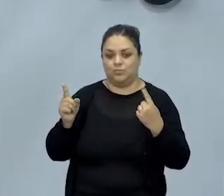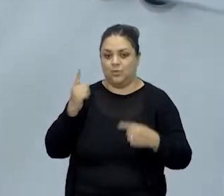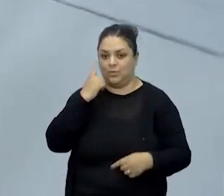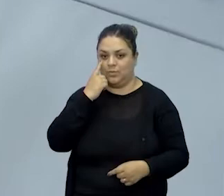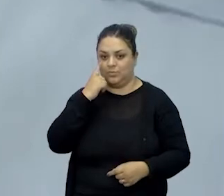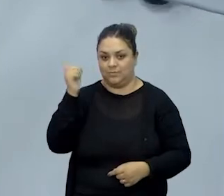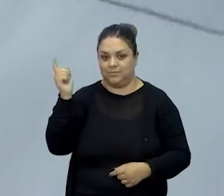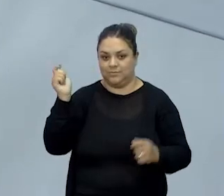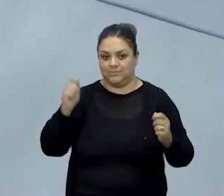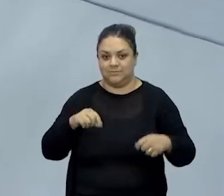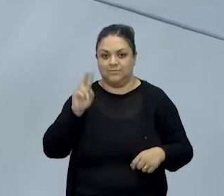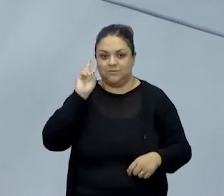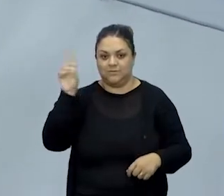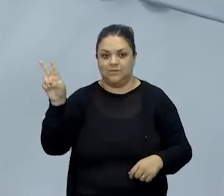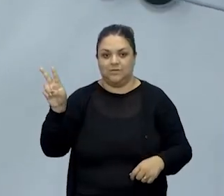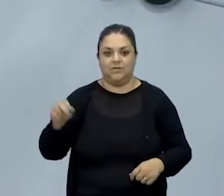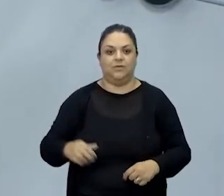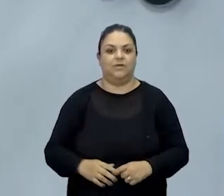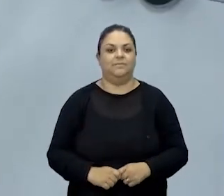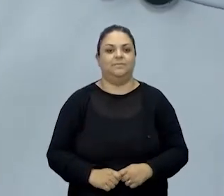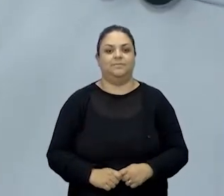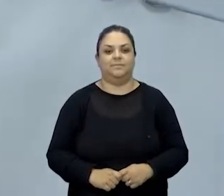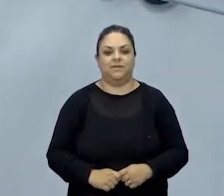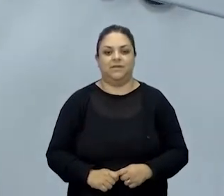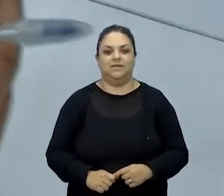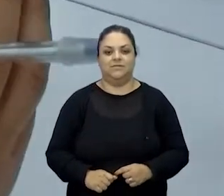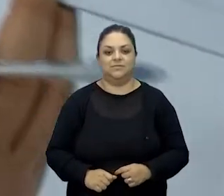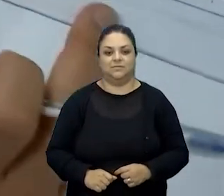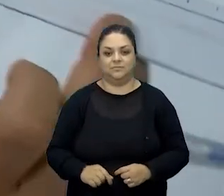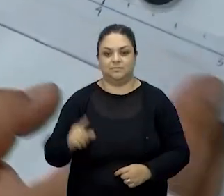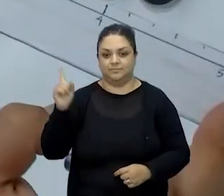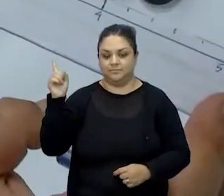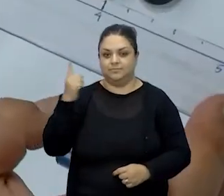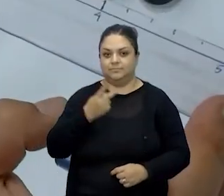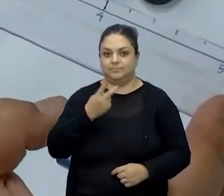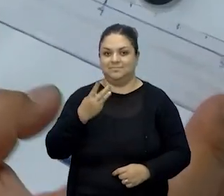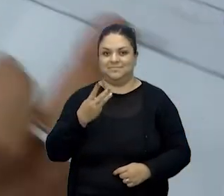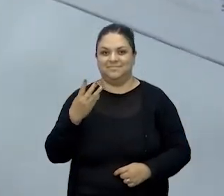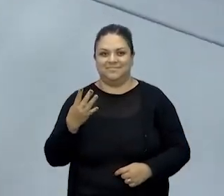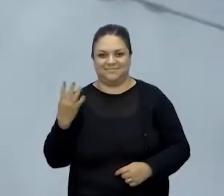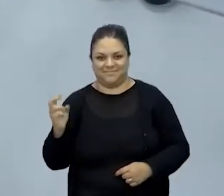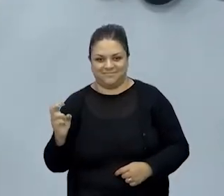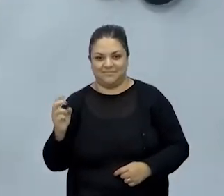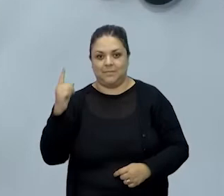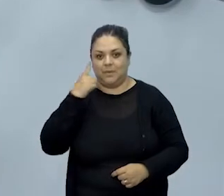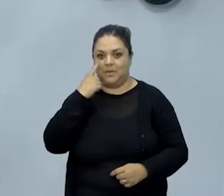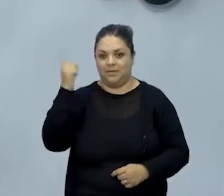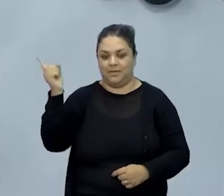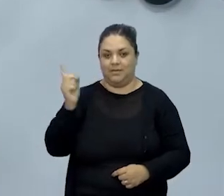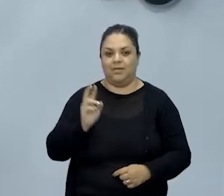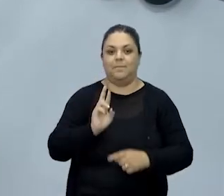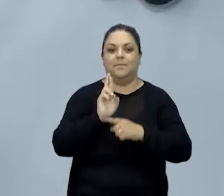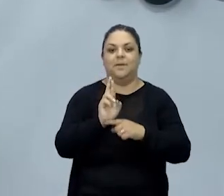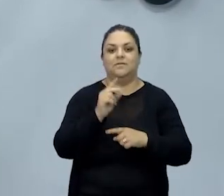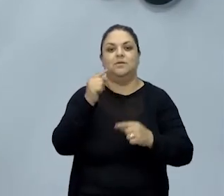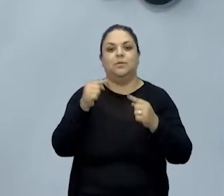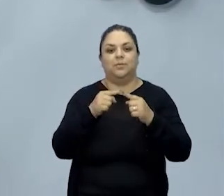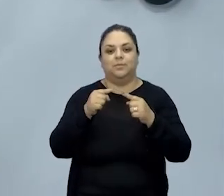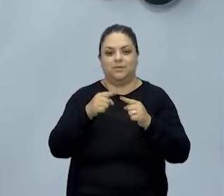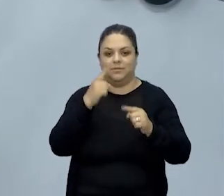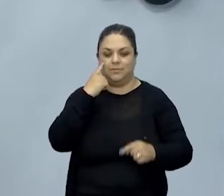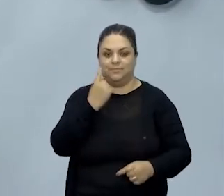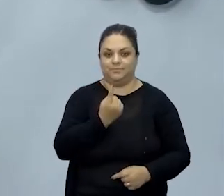se vocês conseguem enxergar aqui esse 1. Eu marquei aqui 1, 2, 3, 4, 5. Vai representar o quê? 1 metro